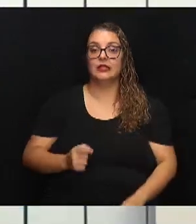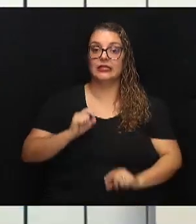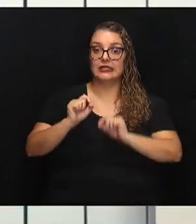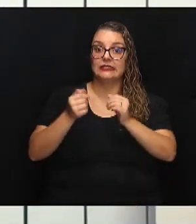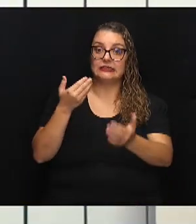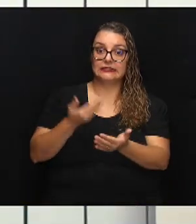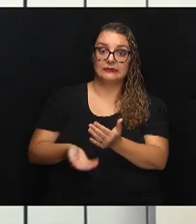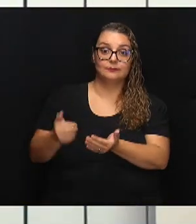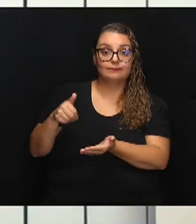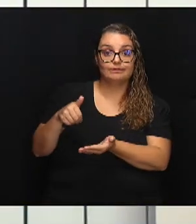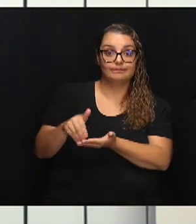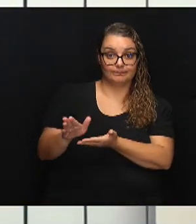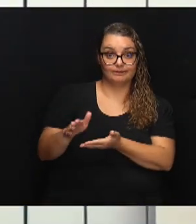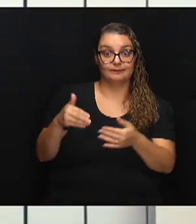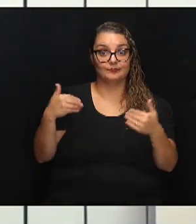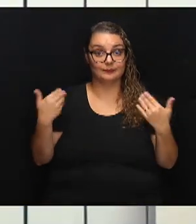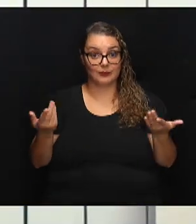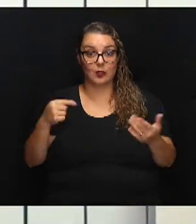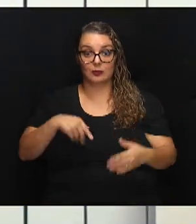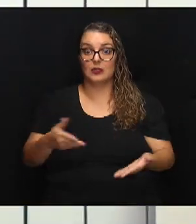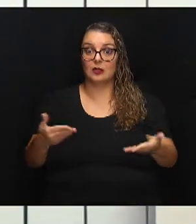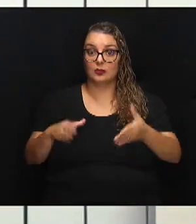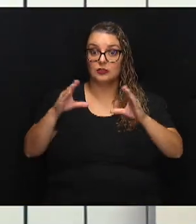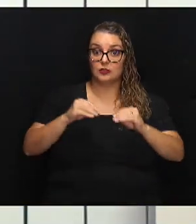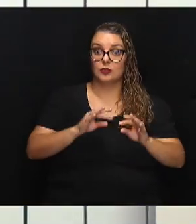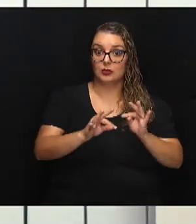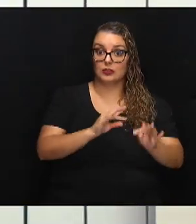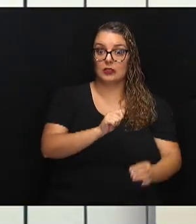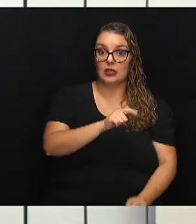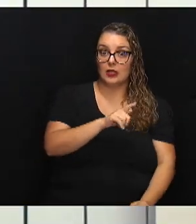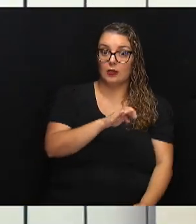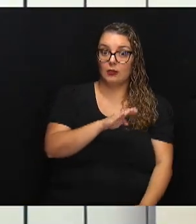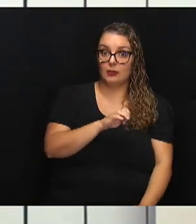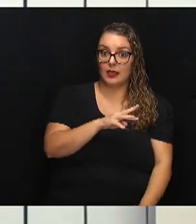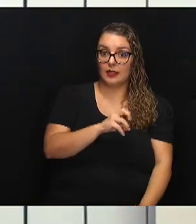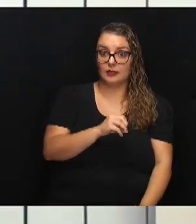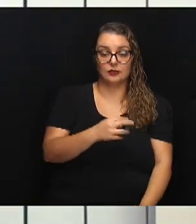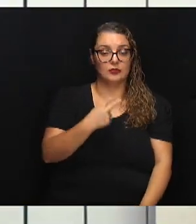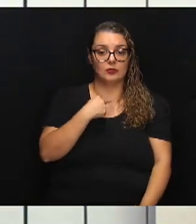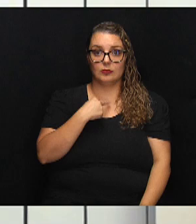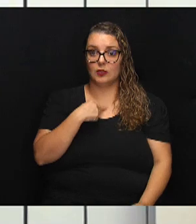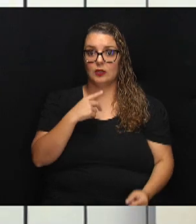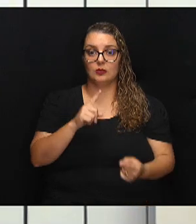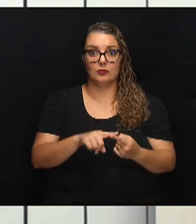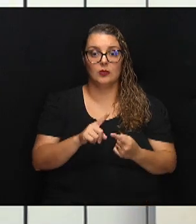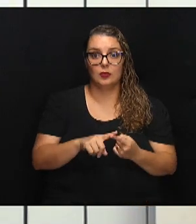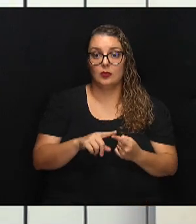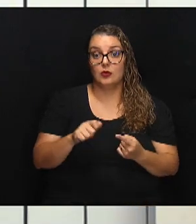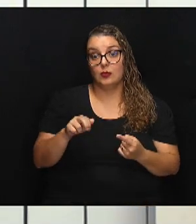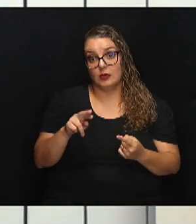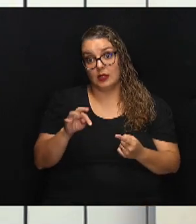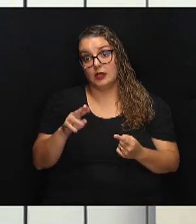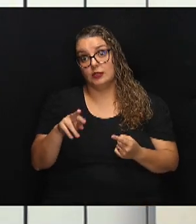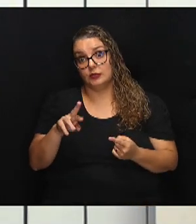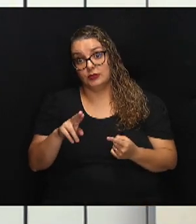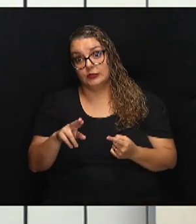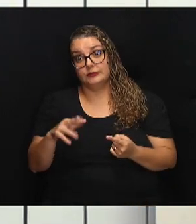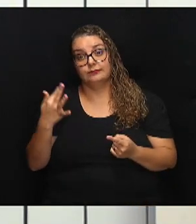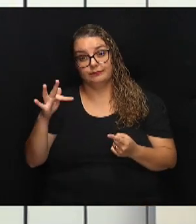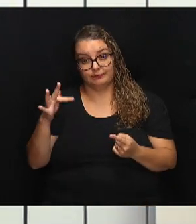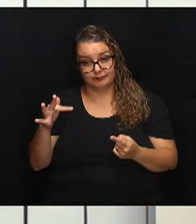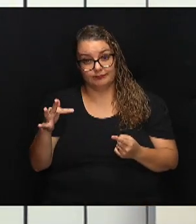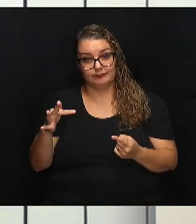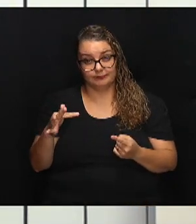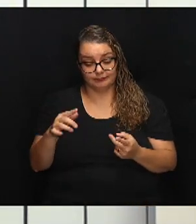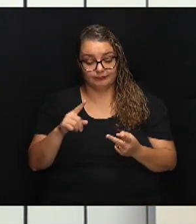está eliminado. Bom, para esta noite, o técnico Alberto Valentim não pode contar com o lateral esquerdo Arthur, que saiu lesionado contra o